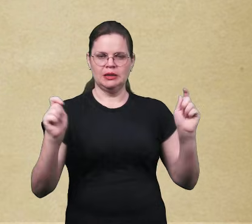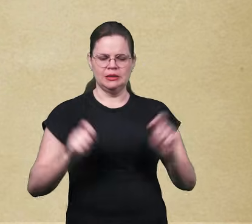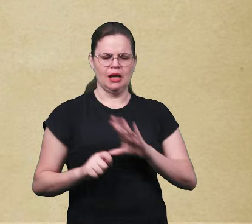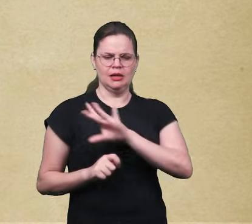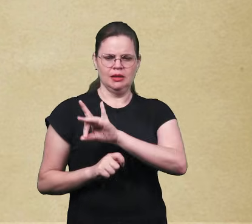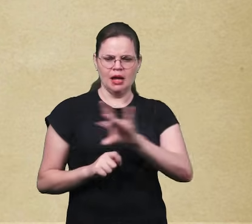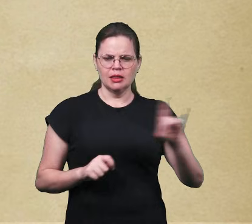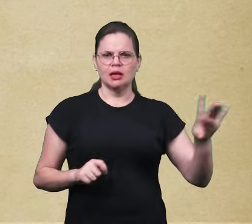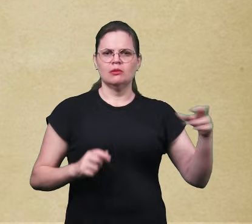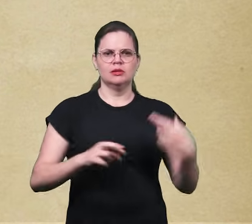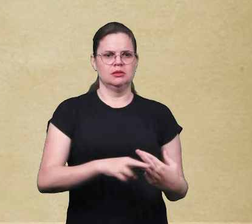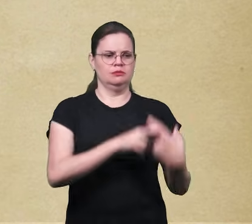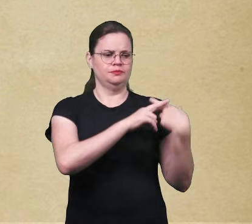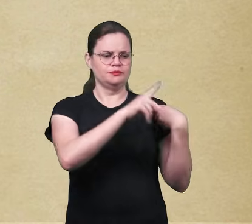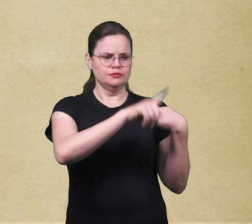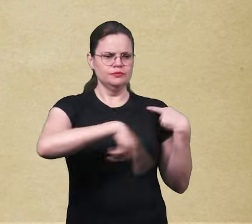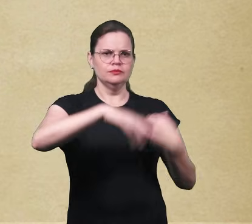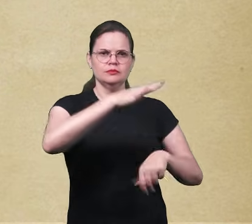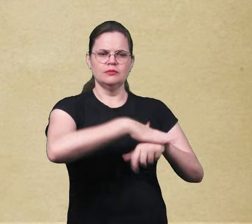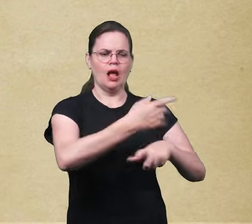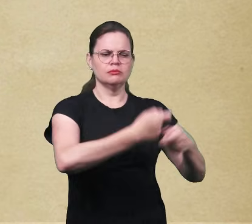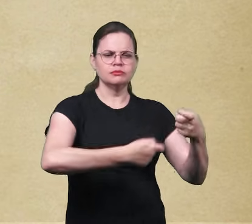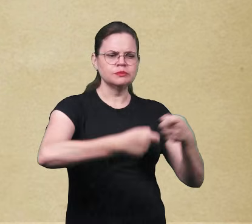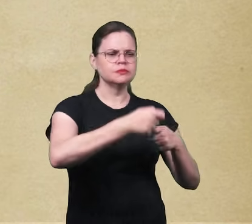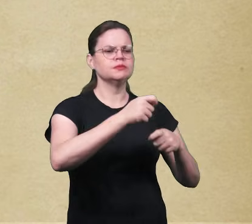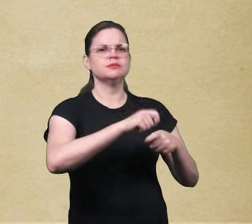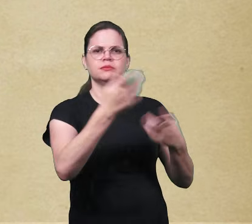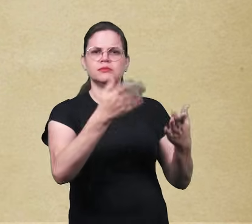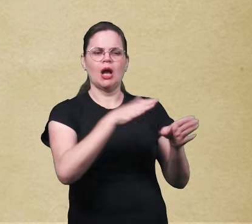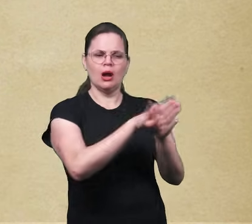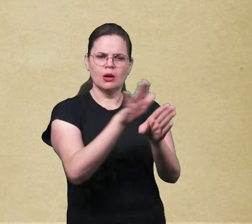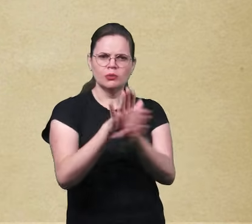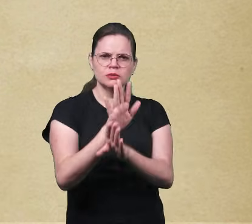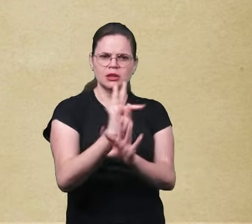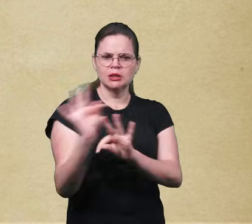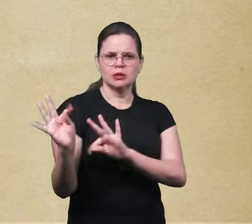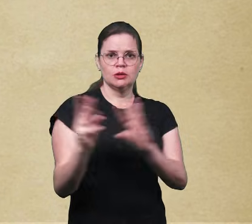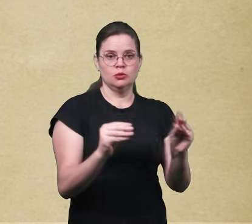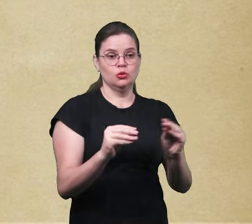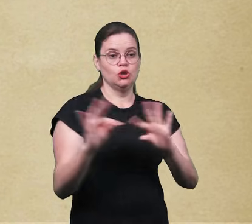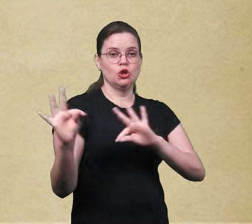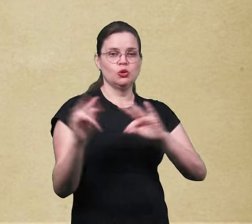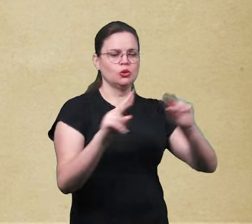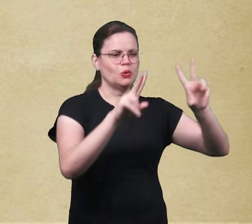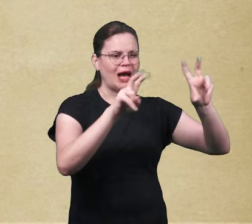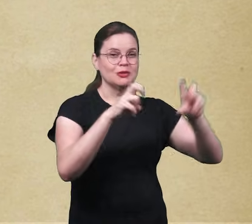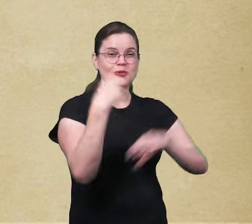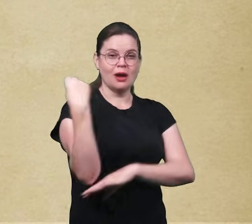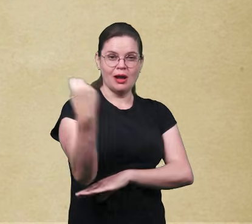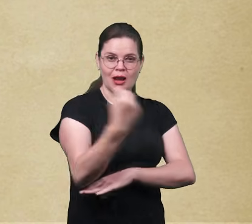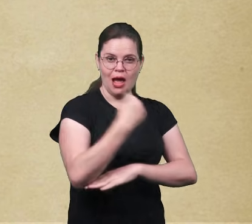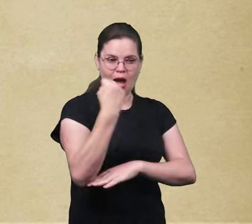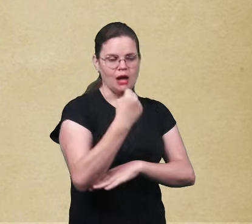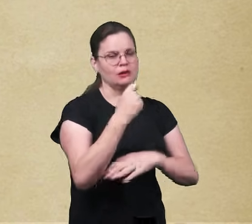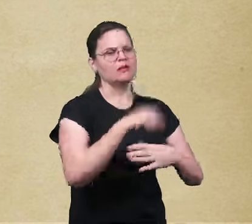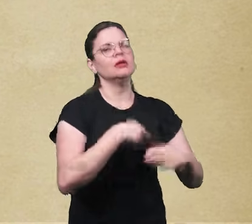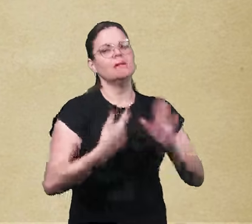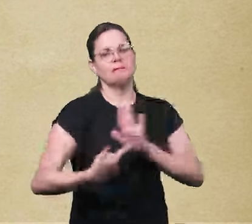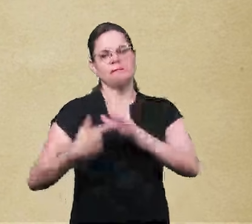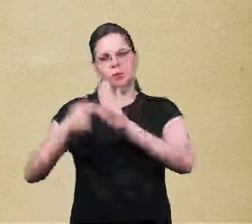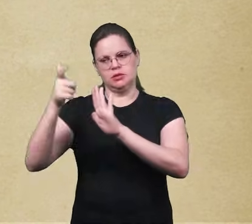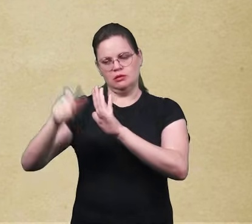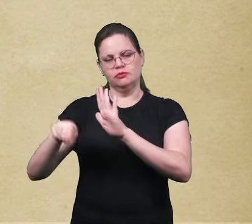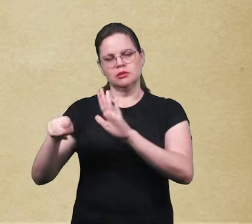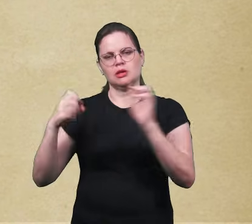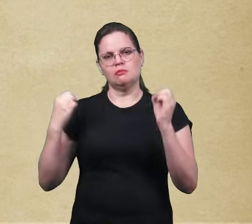que julguem este povo em todo o tempo. E seja que todo negócio grave tragam a ti, mas